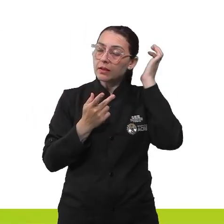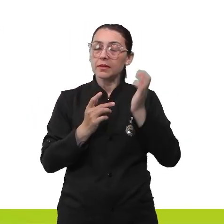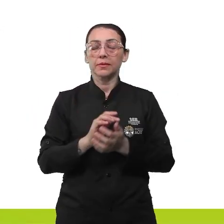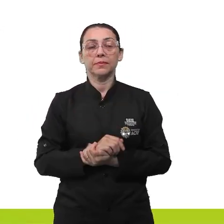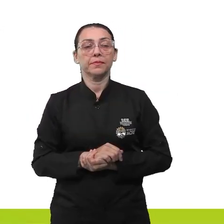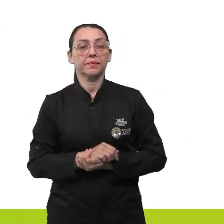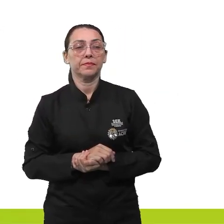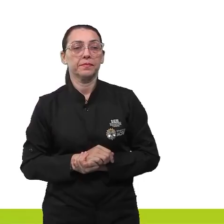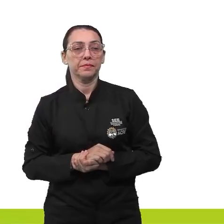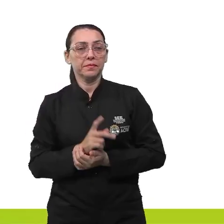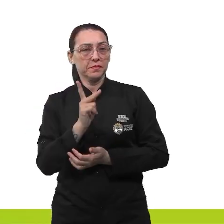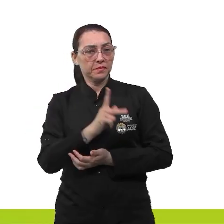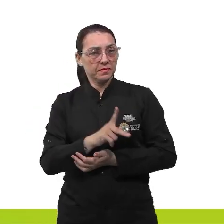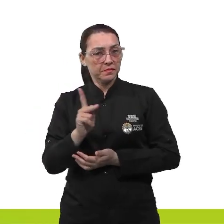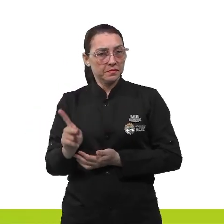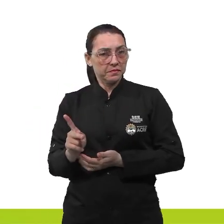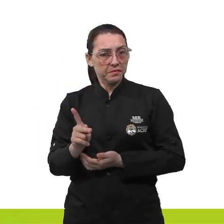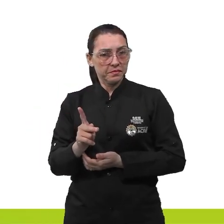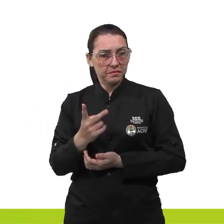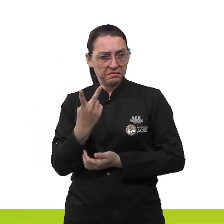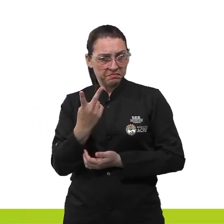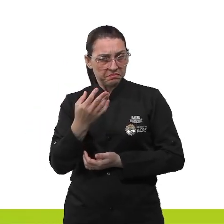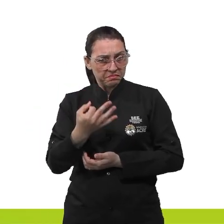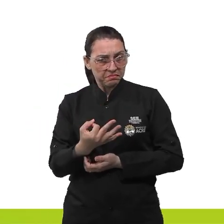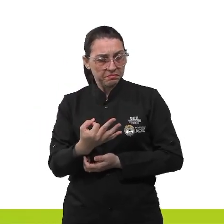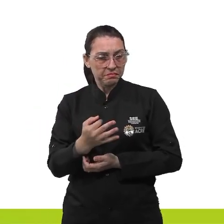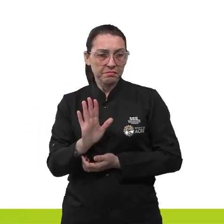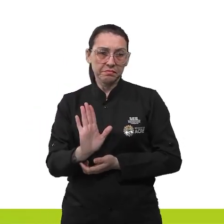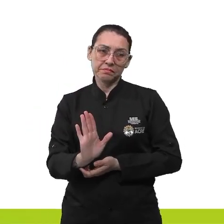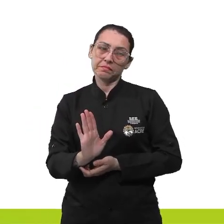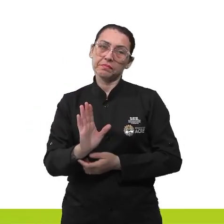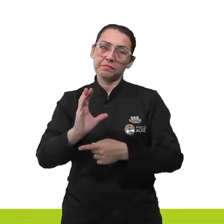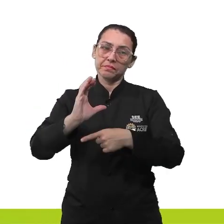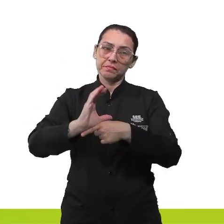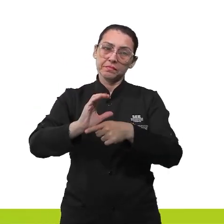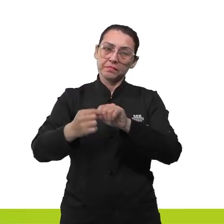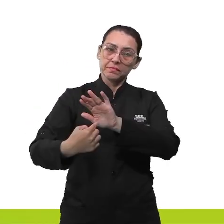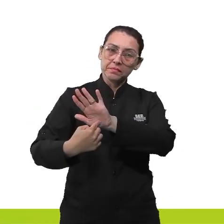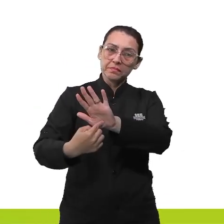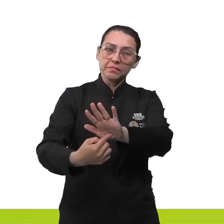aspectos. Professor, essas respostas duas são corretas, será? Vamos analisar C.